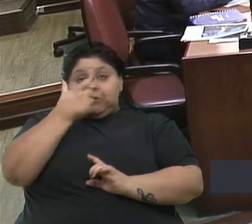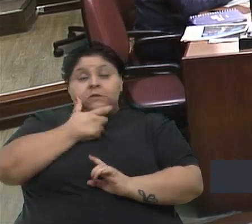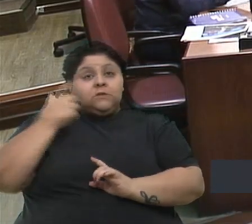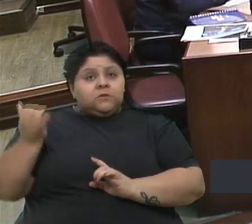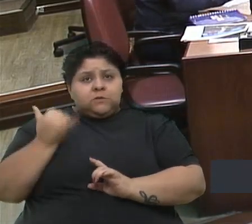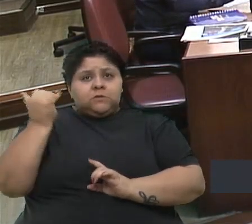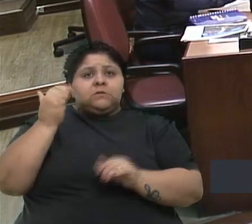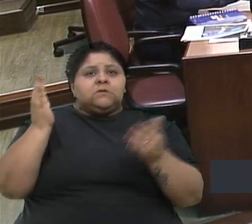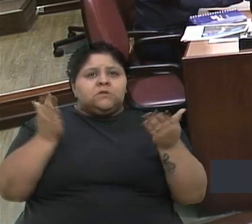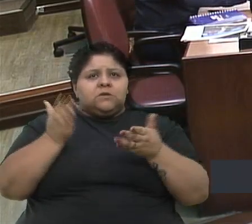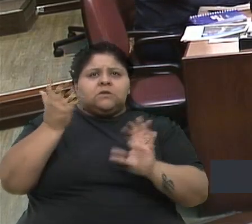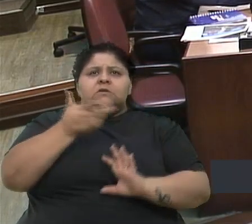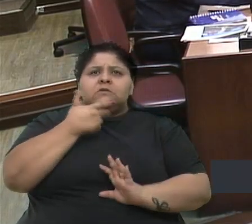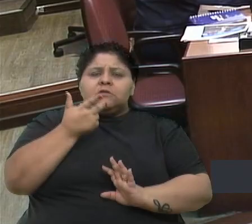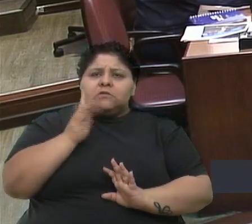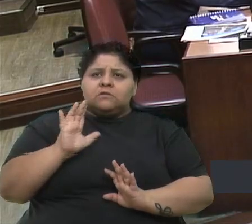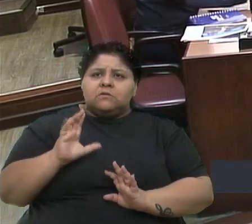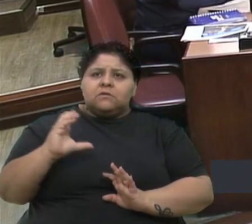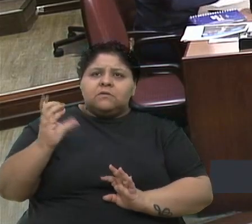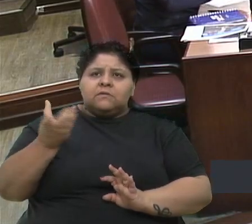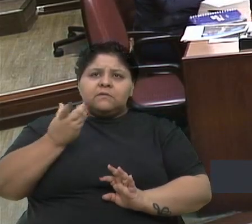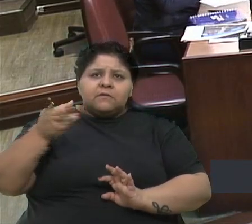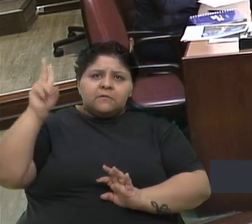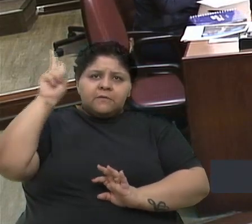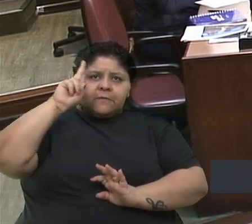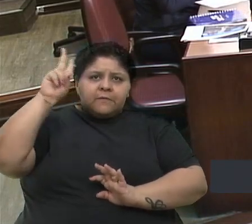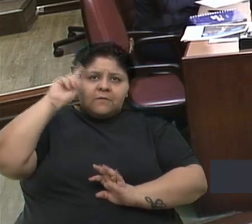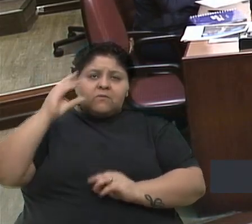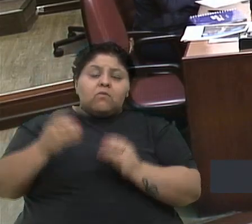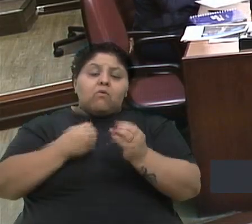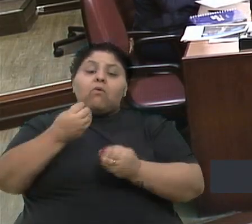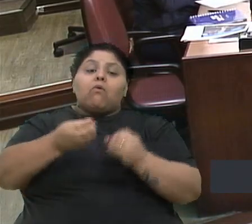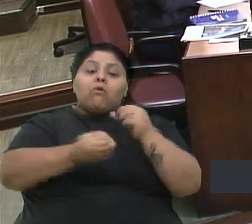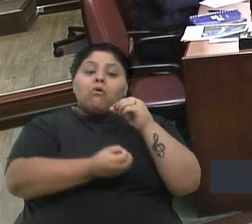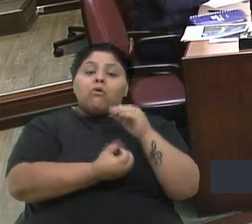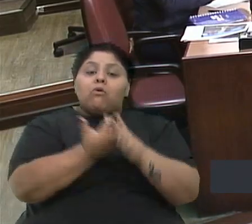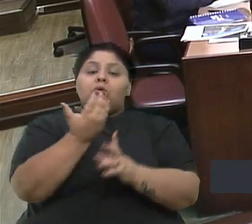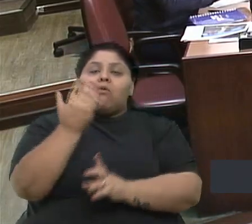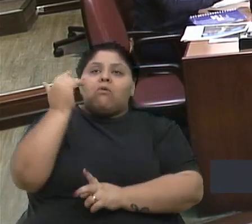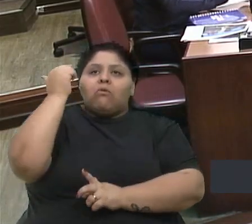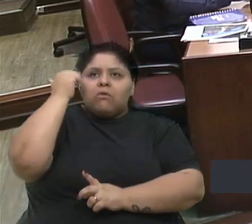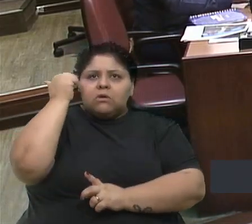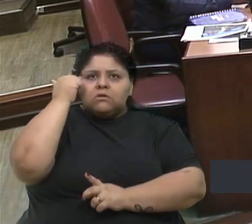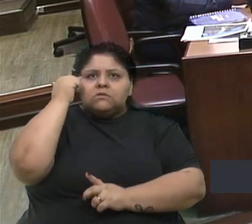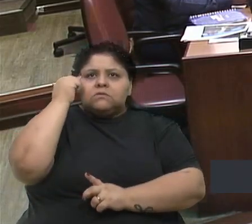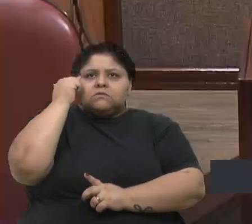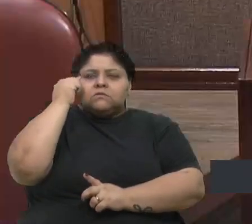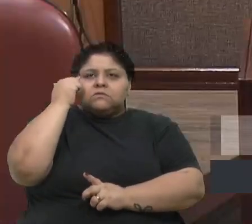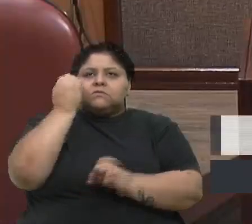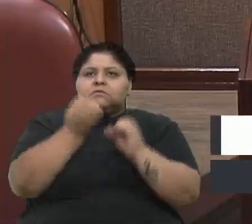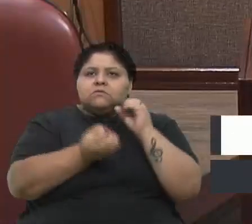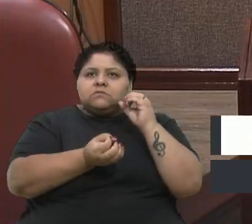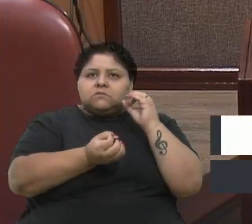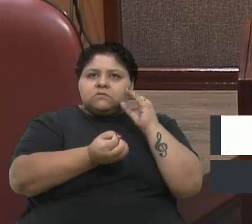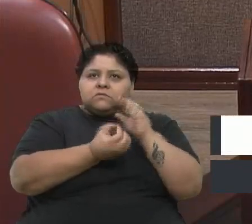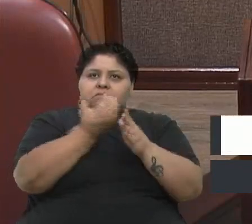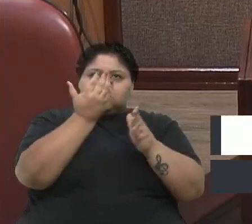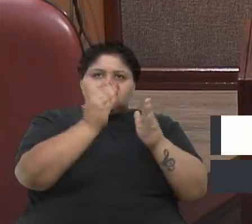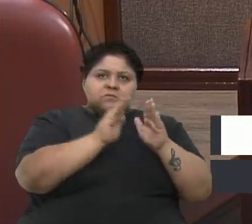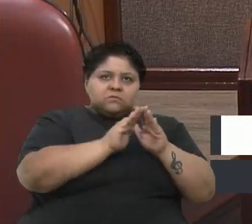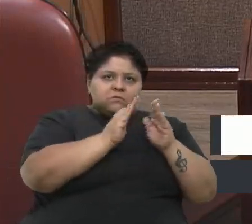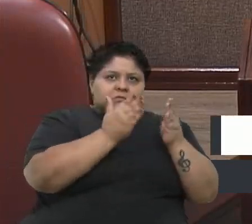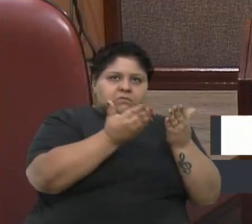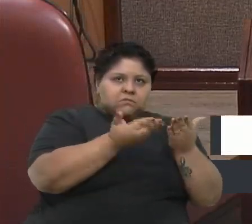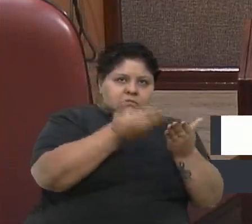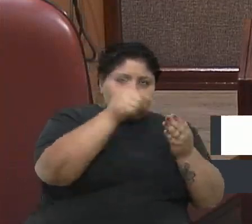já manifestar, e eu quero relembrar aqui como é que surgiu a ideia da criação desta comissão permanente